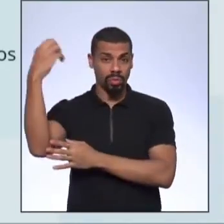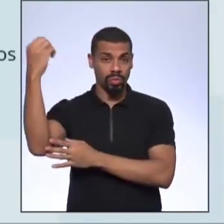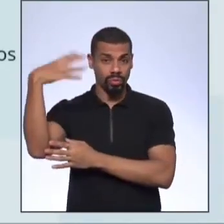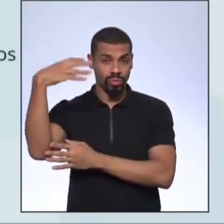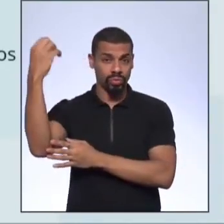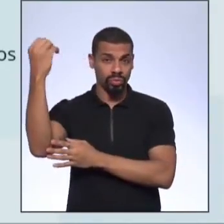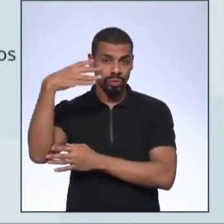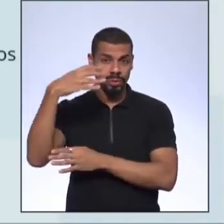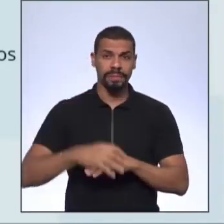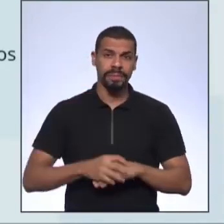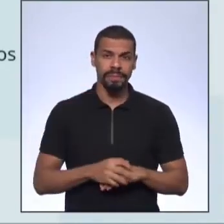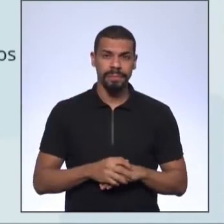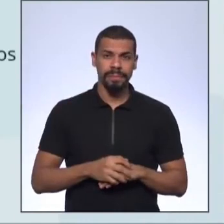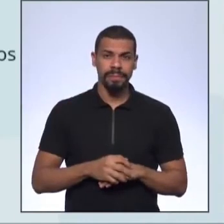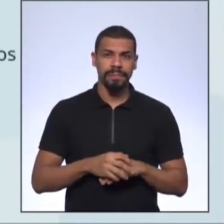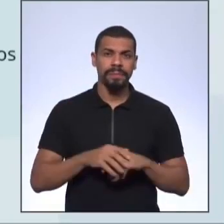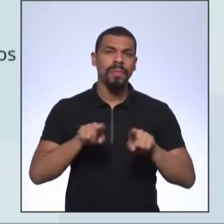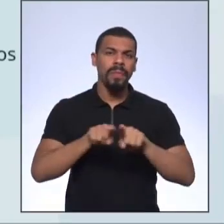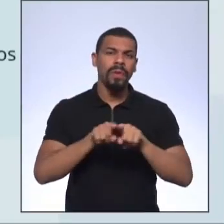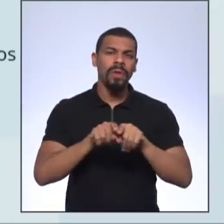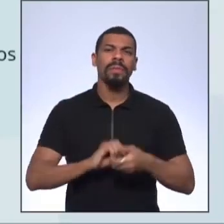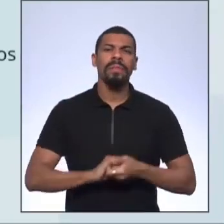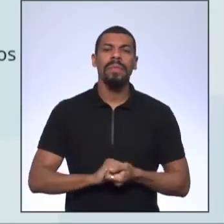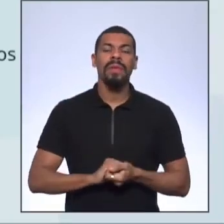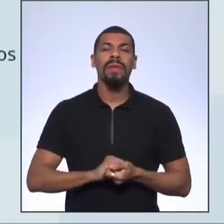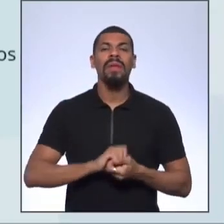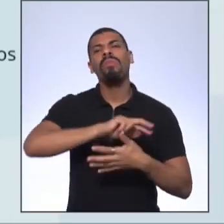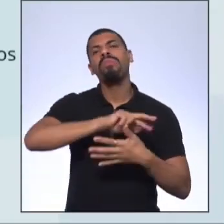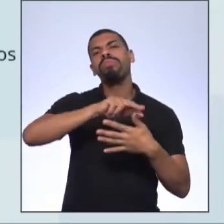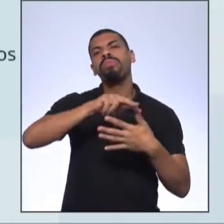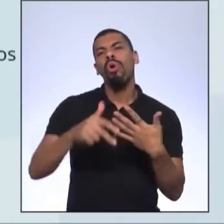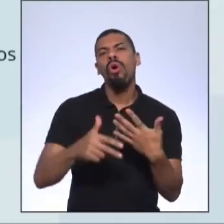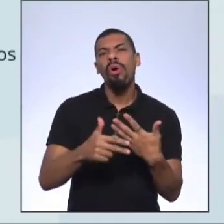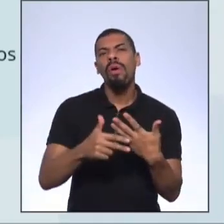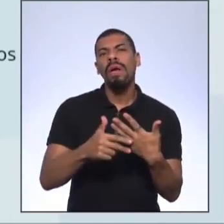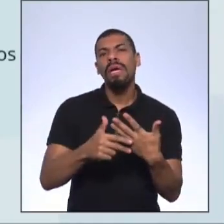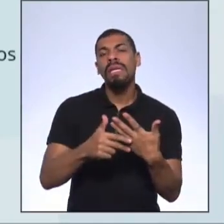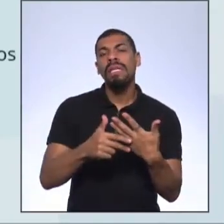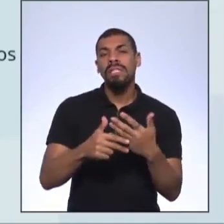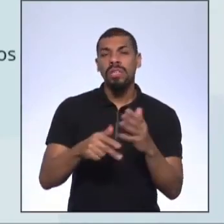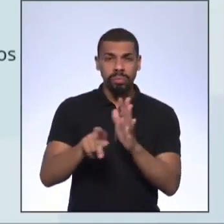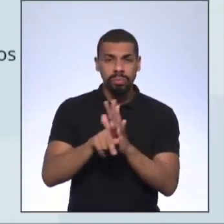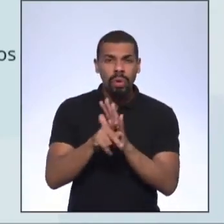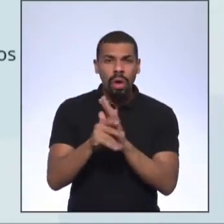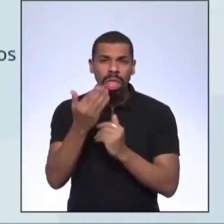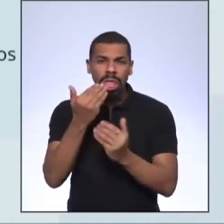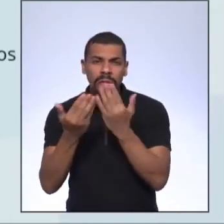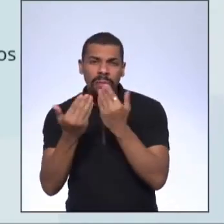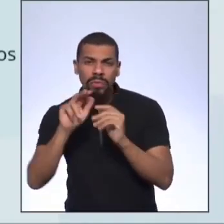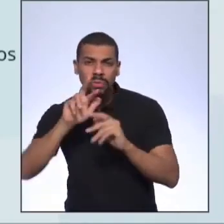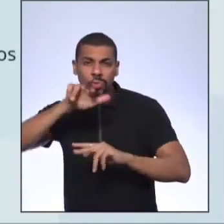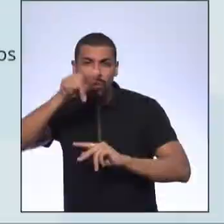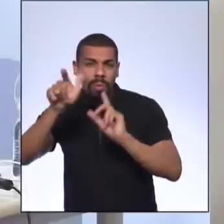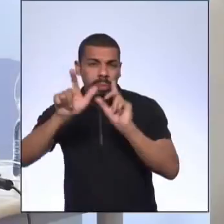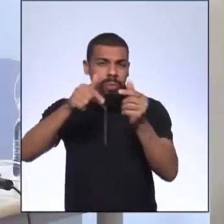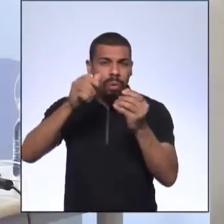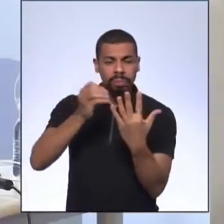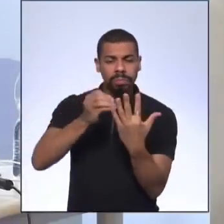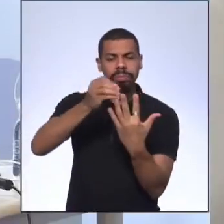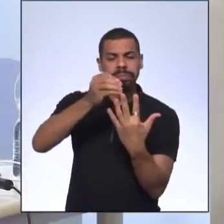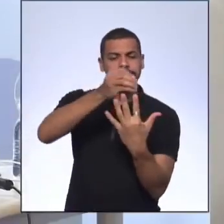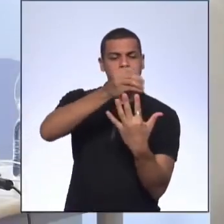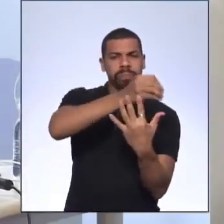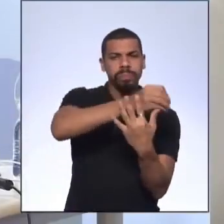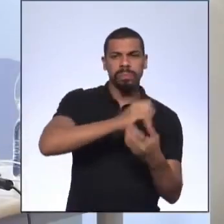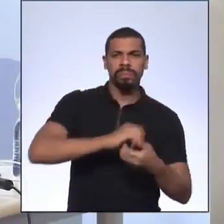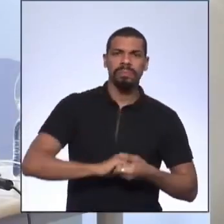de fotossíntese. E muitos também se alimentam de outros seres vivos que a gente vai ver aí